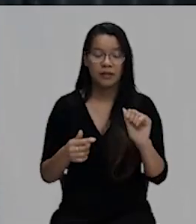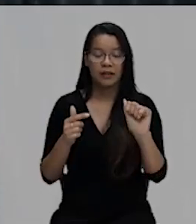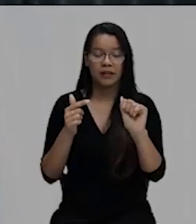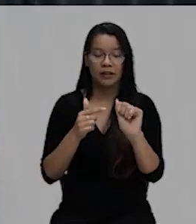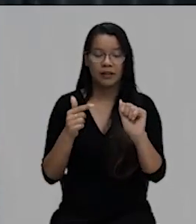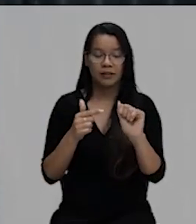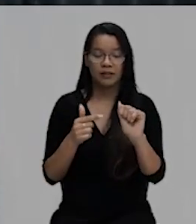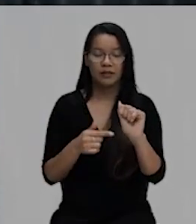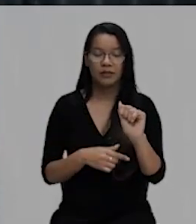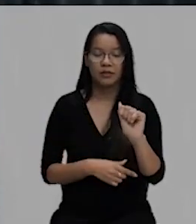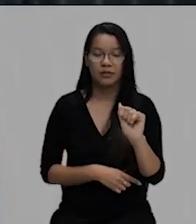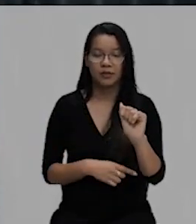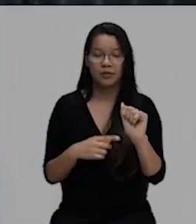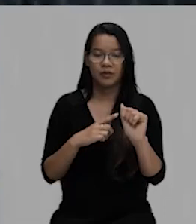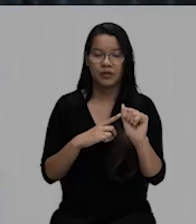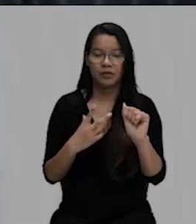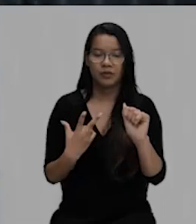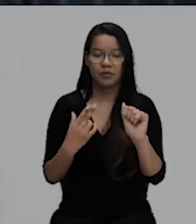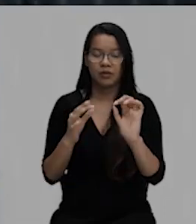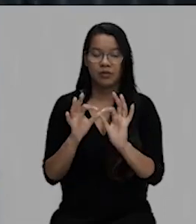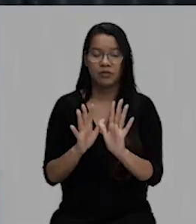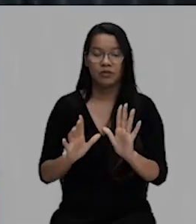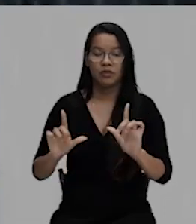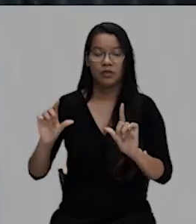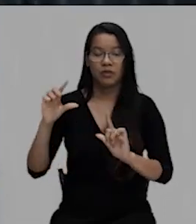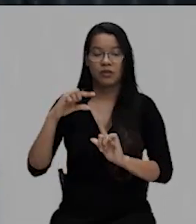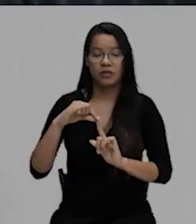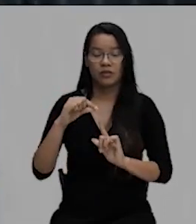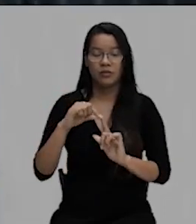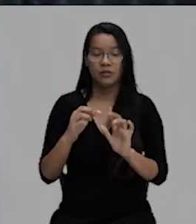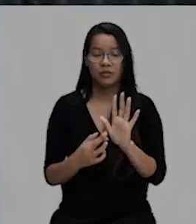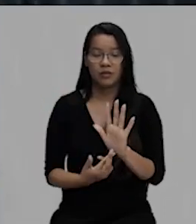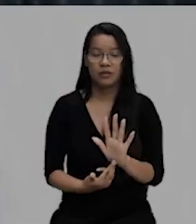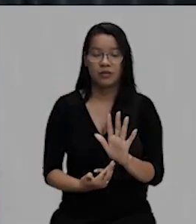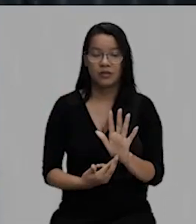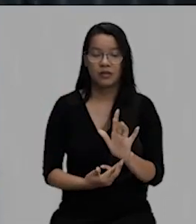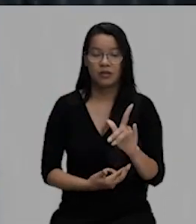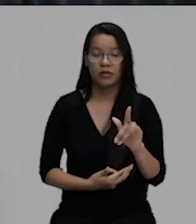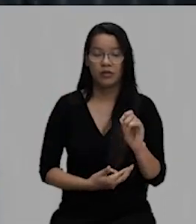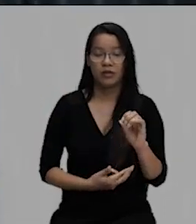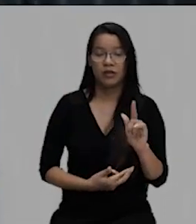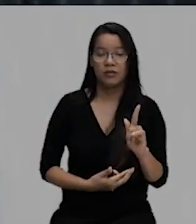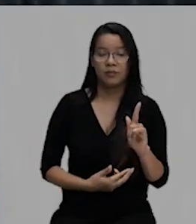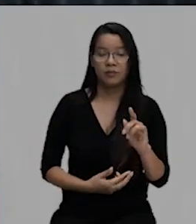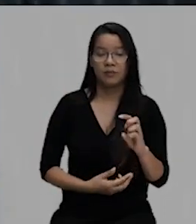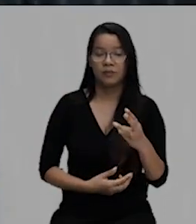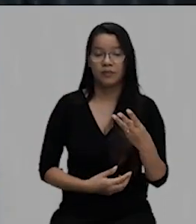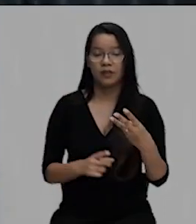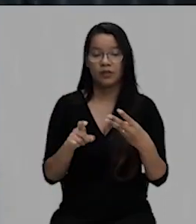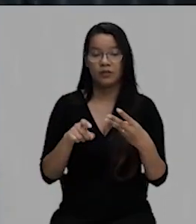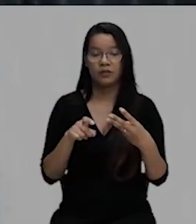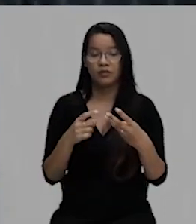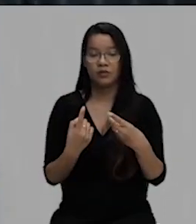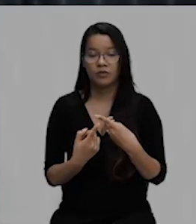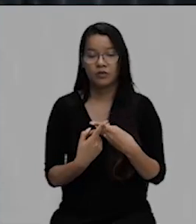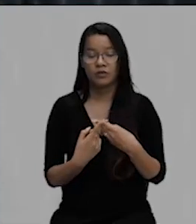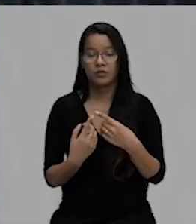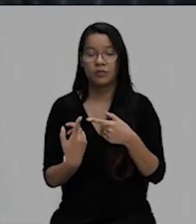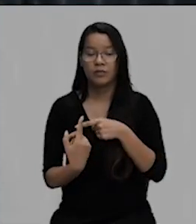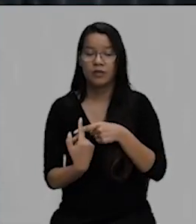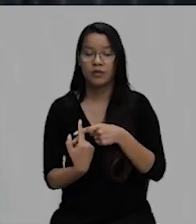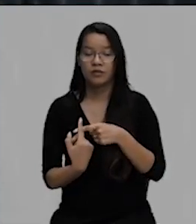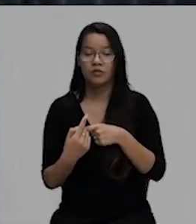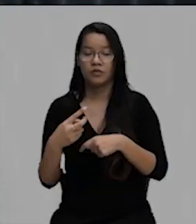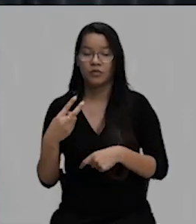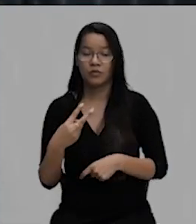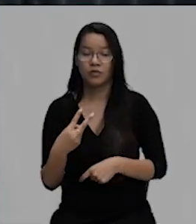eu tenho essa igualdade de logaritmos representada por log de 3x mais 2 na base 4, sendo igual